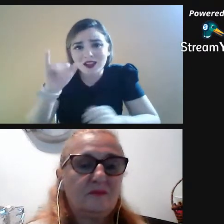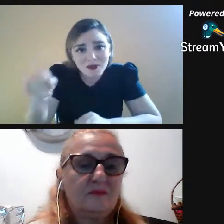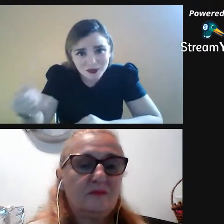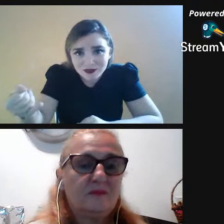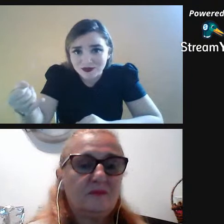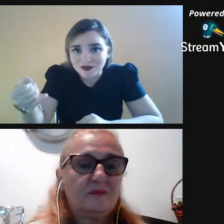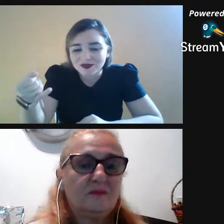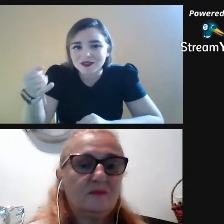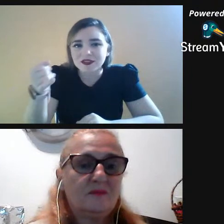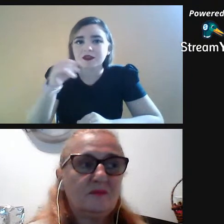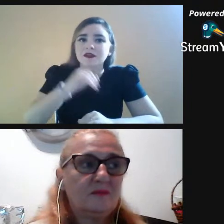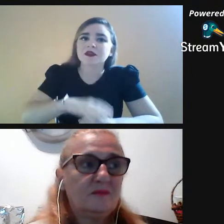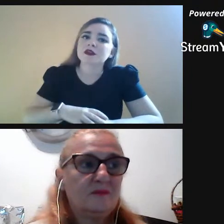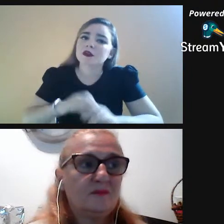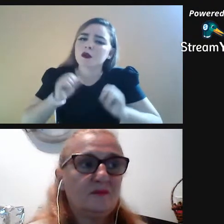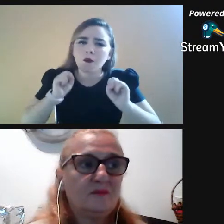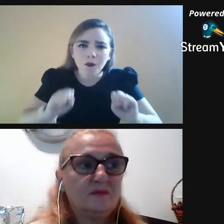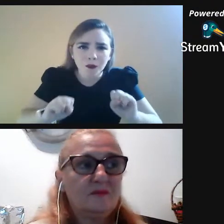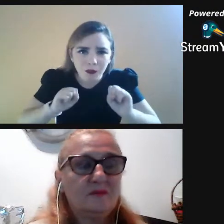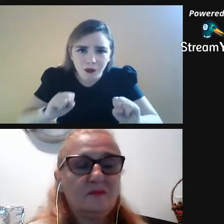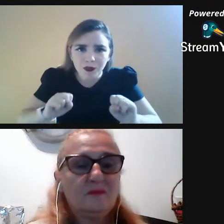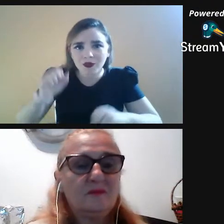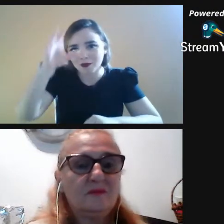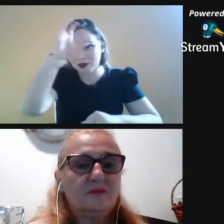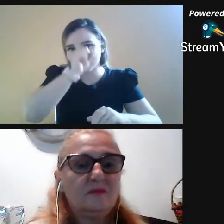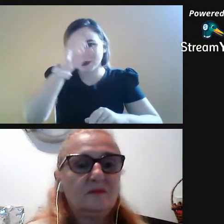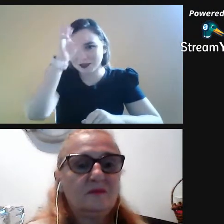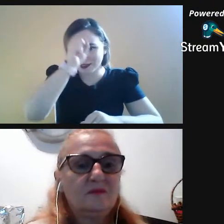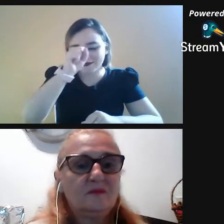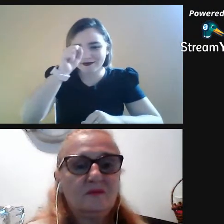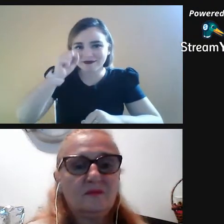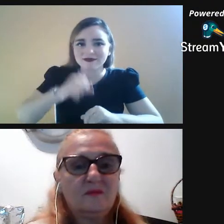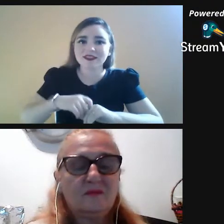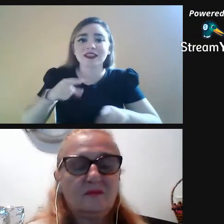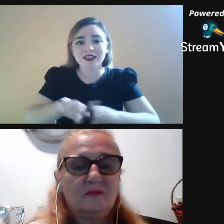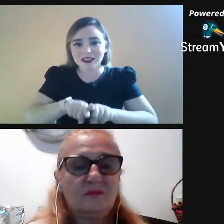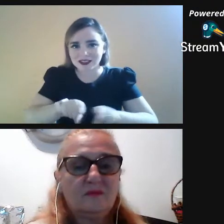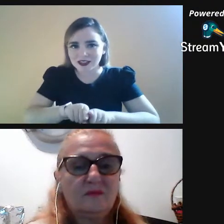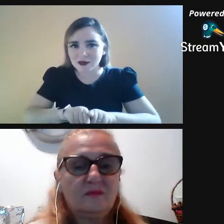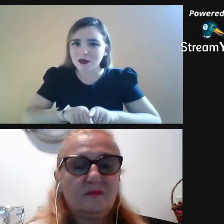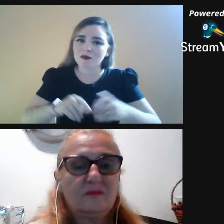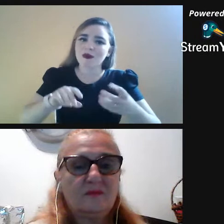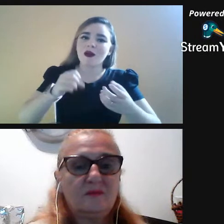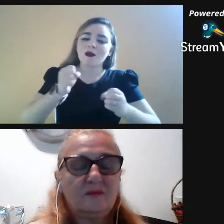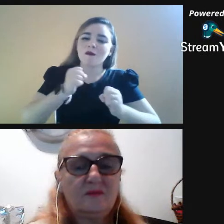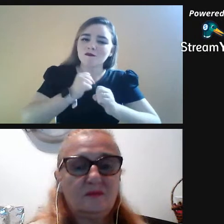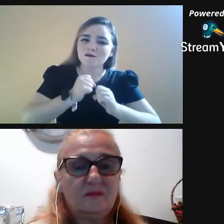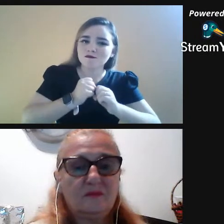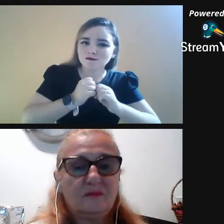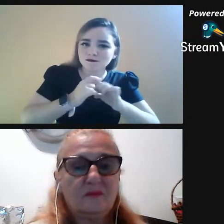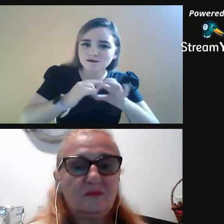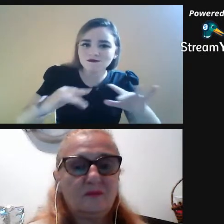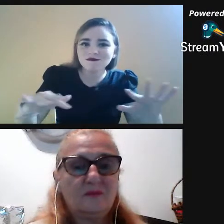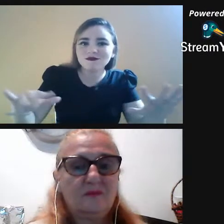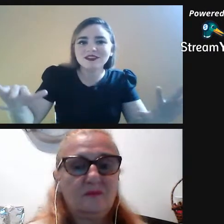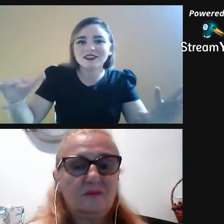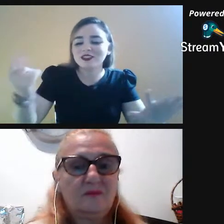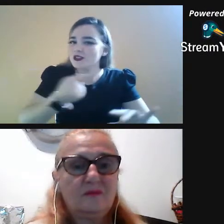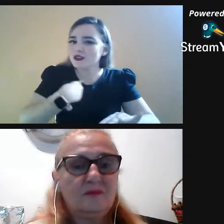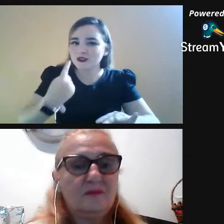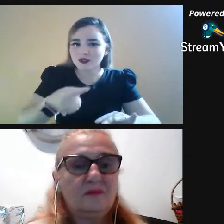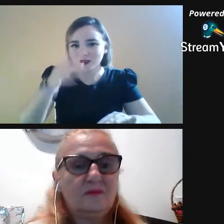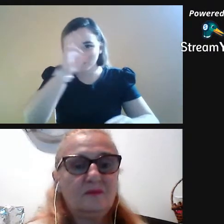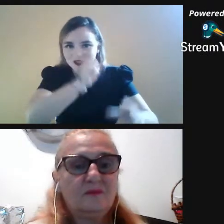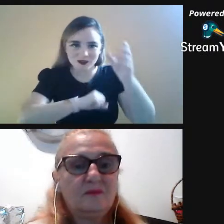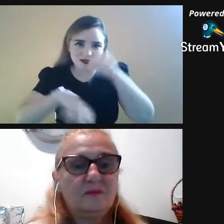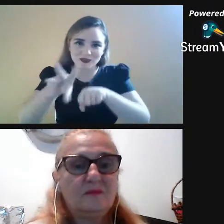os momentos que vocês puderem para aprender. E também para compartilhar com a gente o que vocês aprenderam, tá bom? Então,